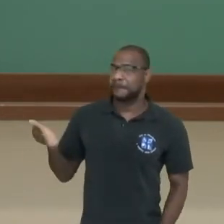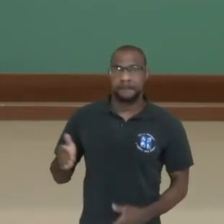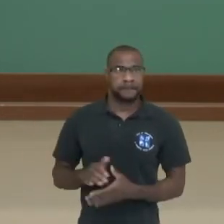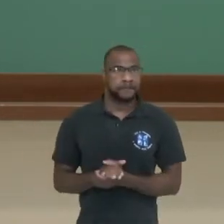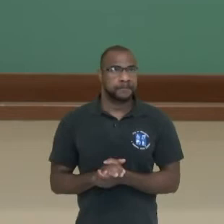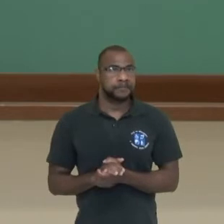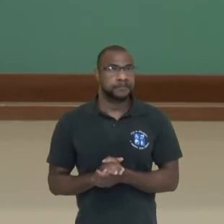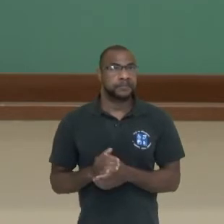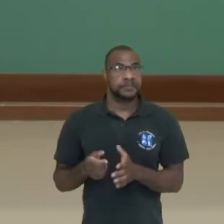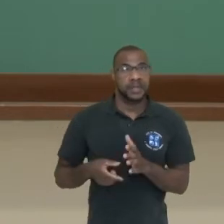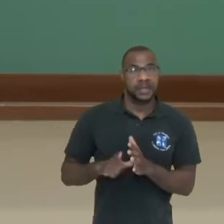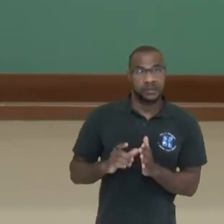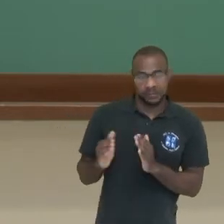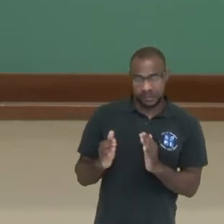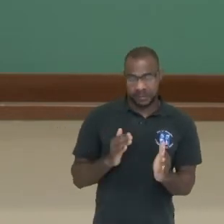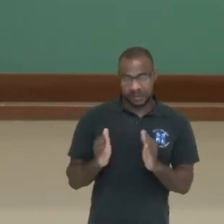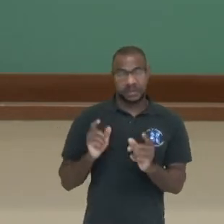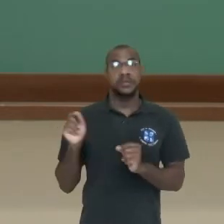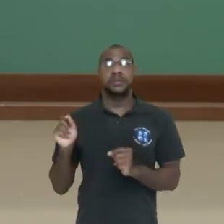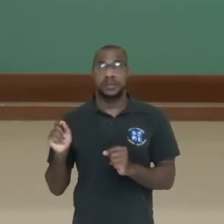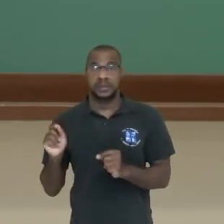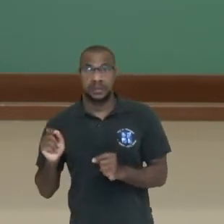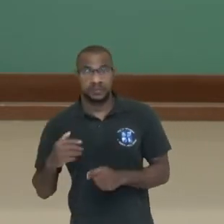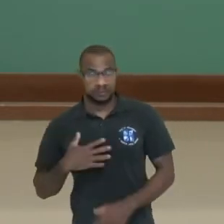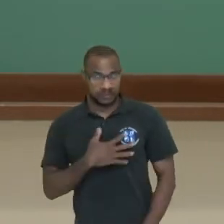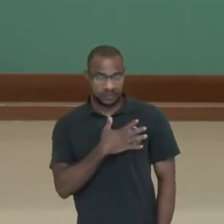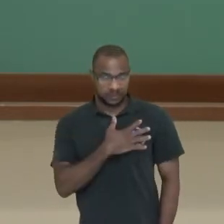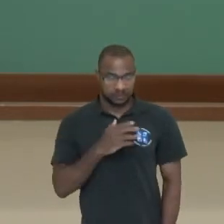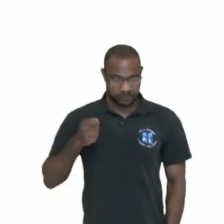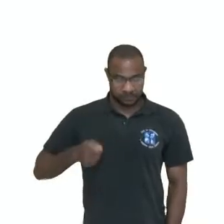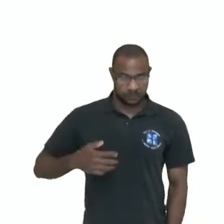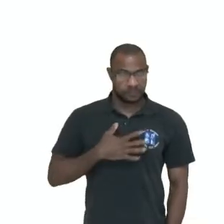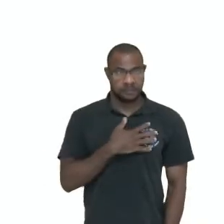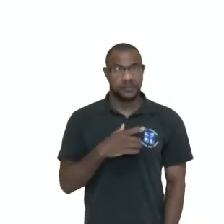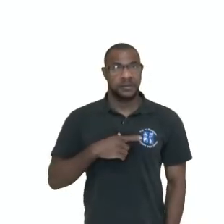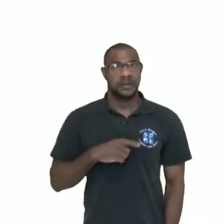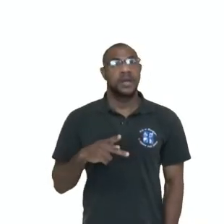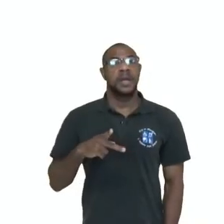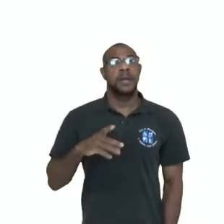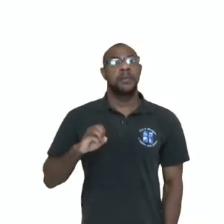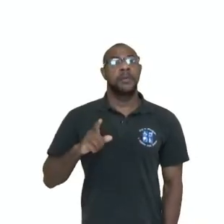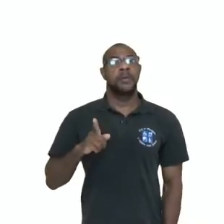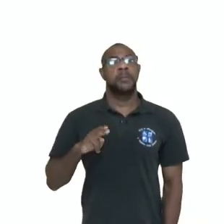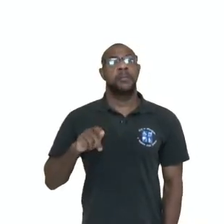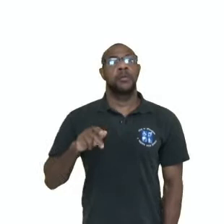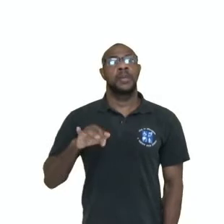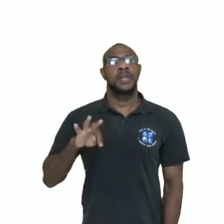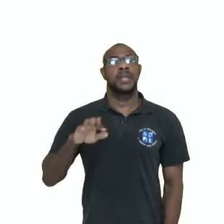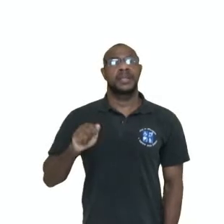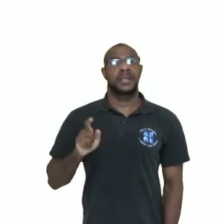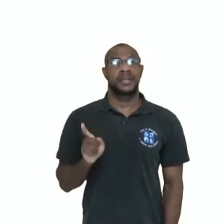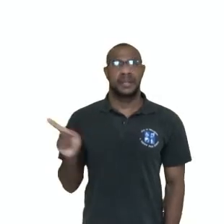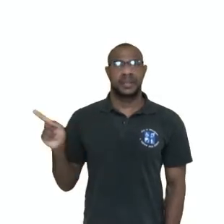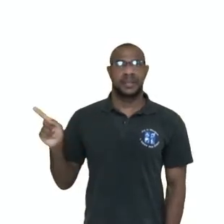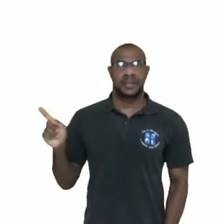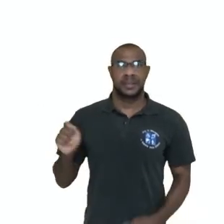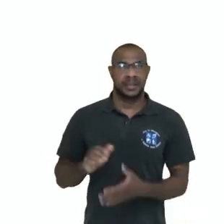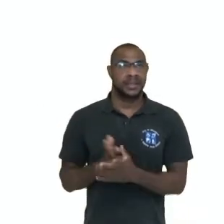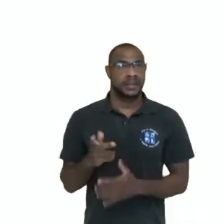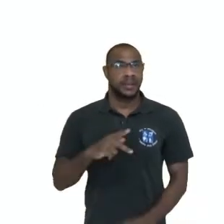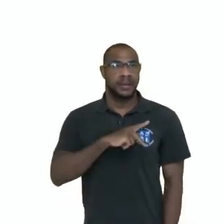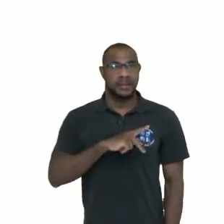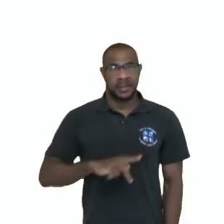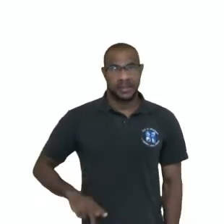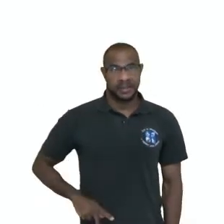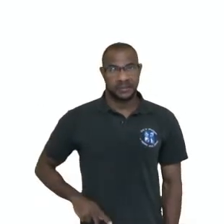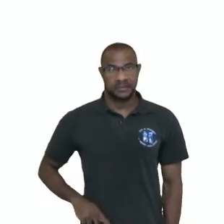Antes do regime militar, você tinha um regime populista, através dessa pessoa aqui, que é o Juan Perón, que foi presidente da Argentina